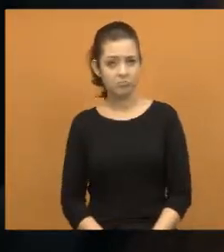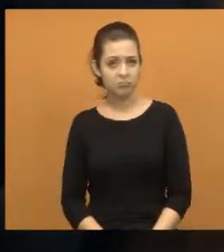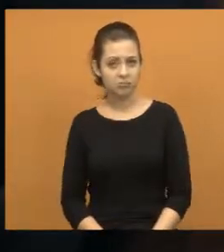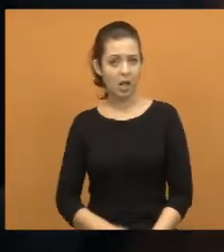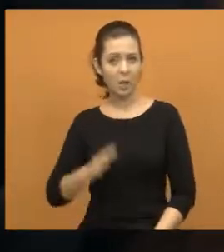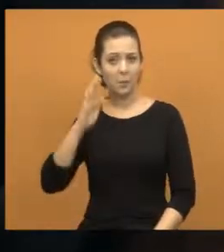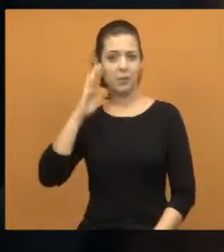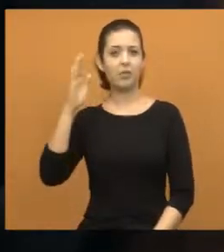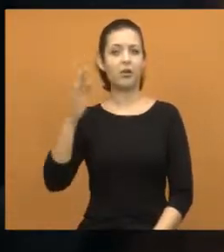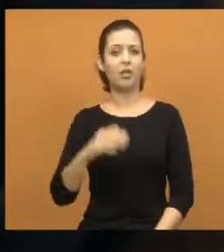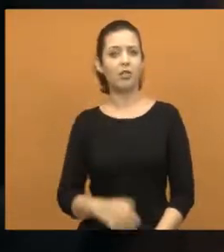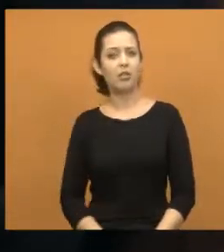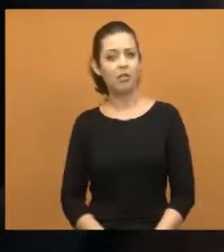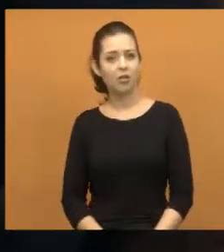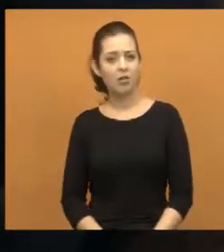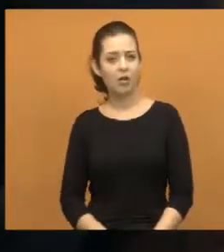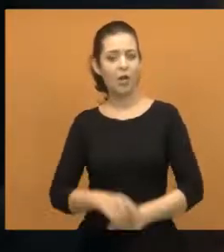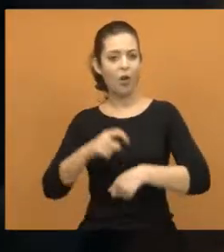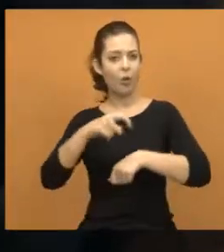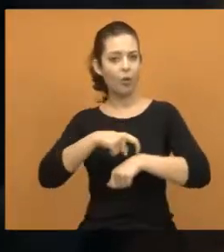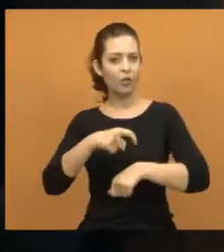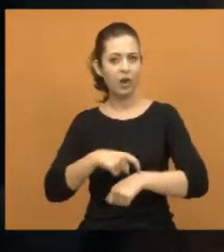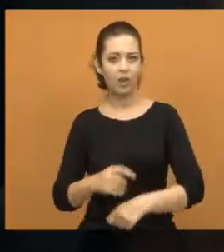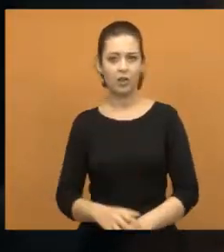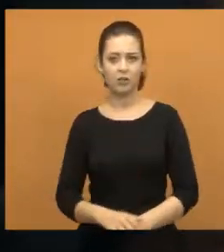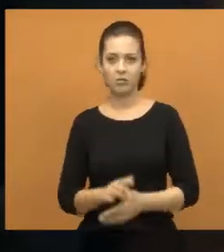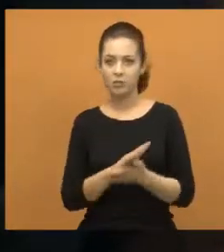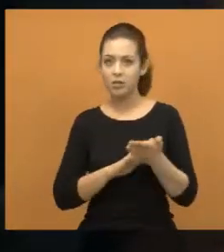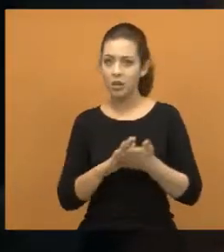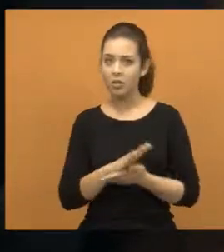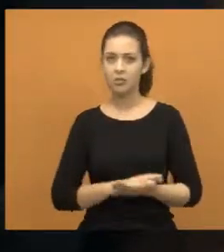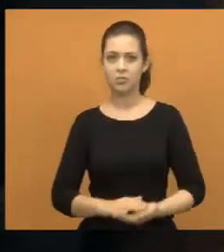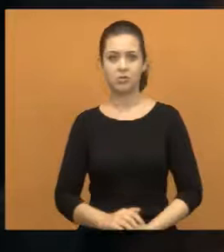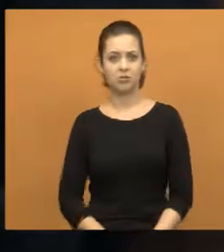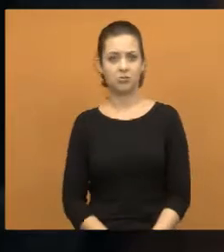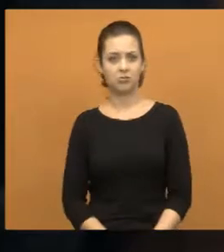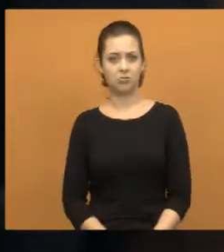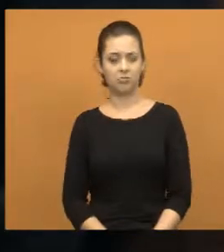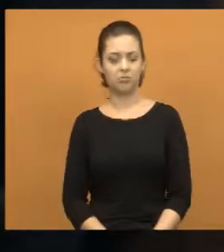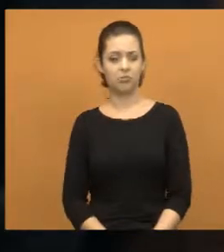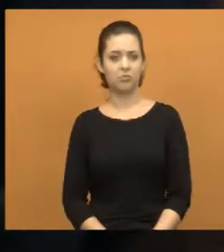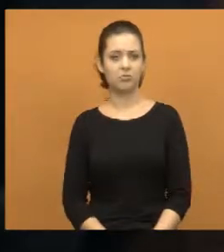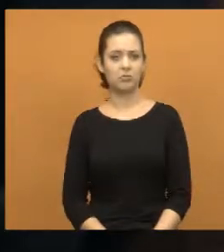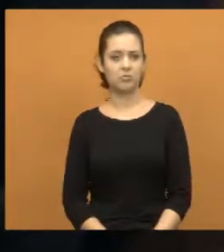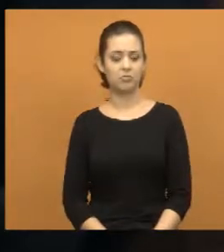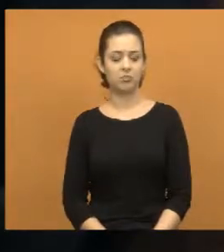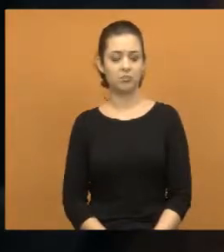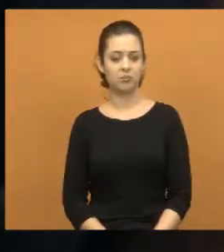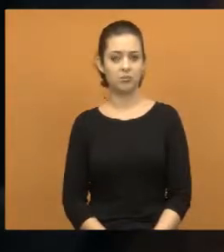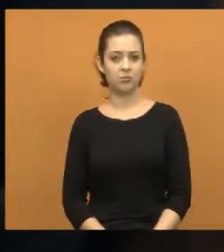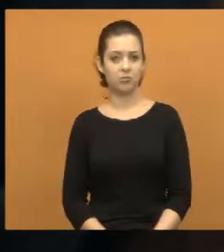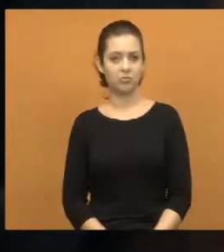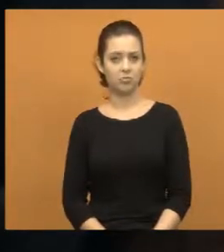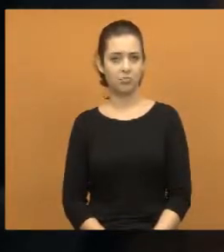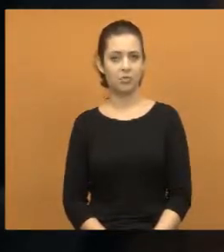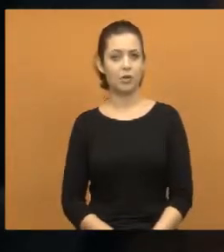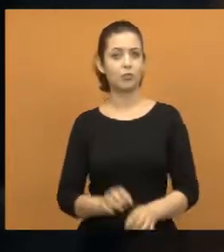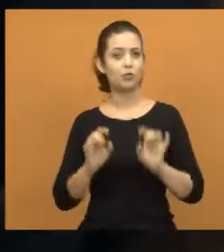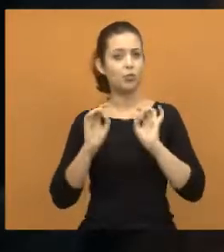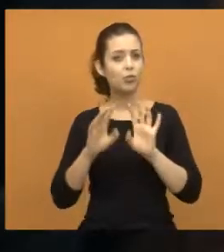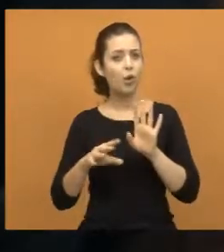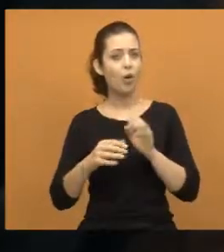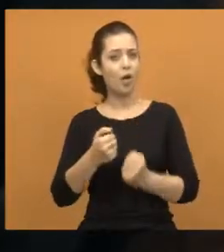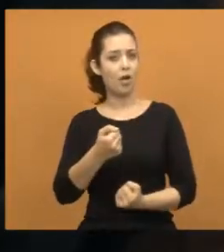prioridade de horário de quadra, de campo, nem isenção de nada. Ela apenas